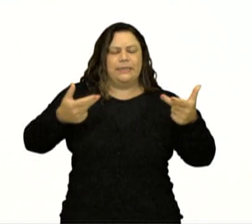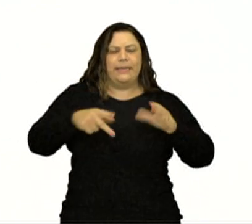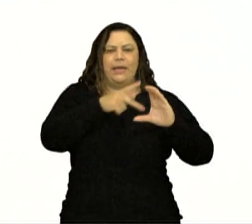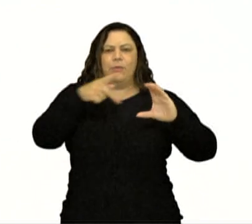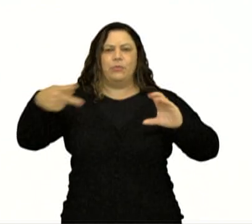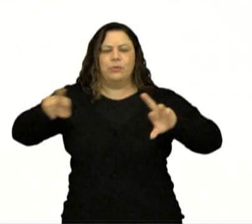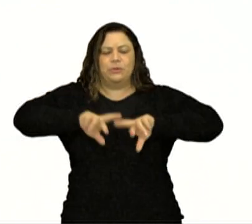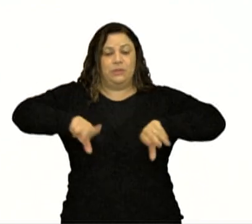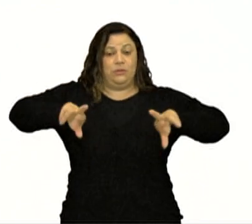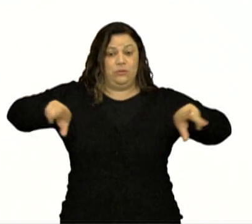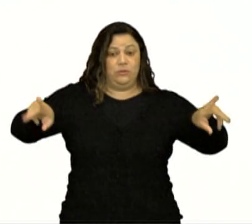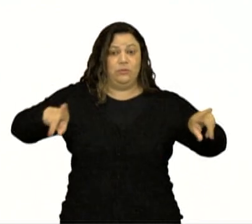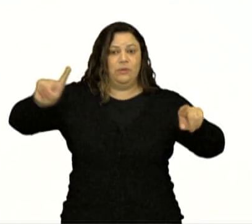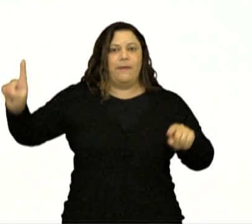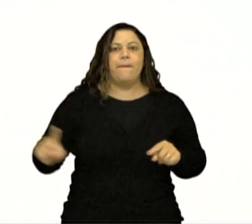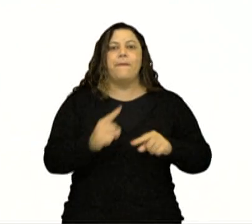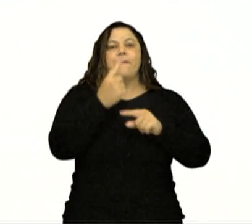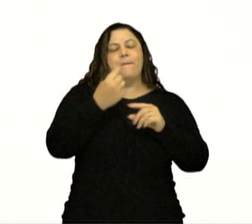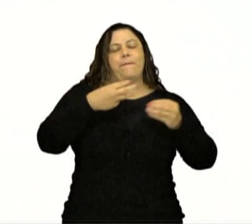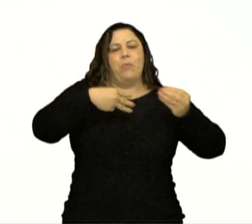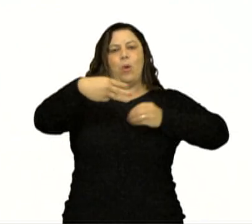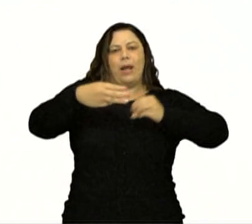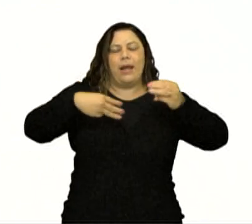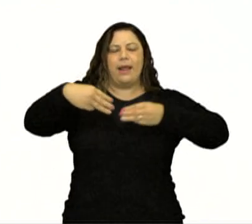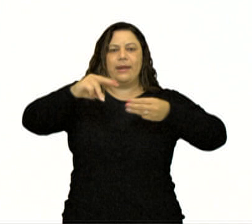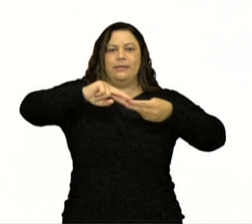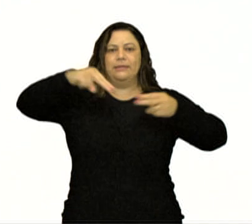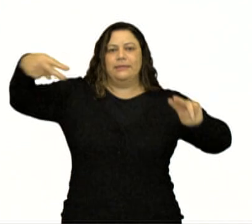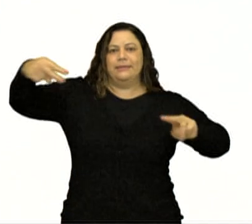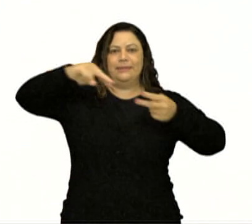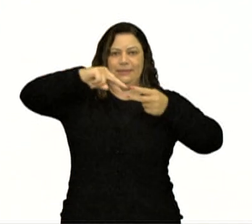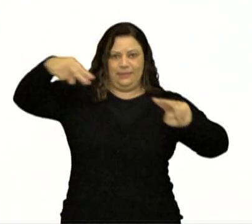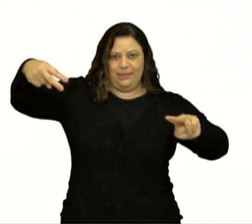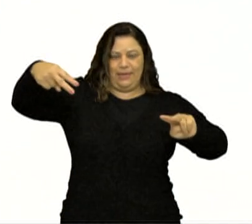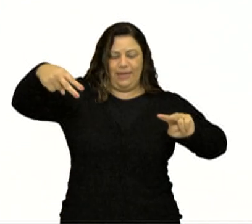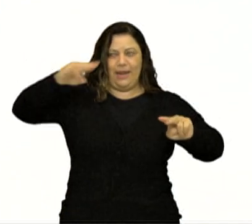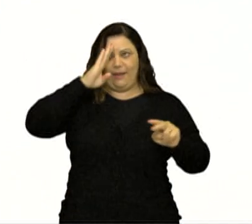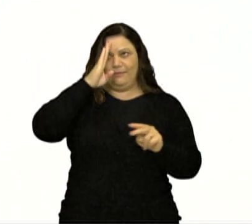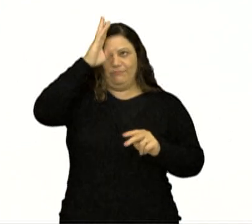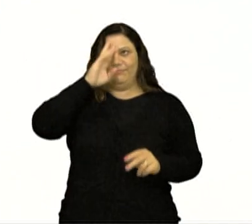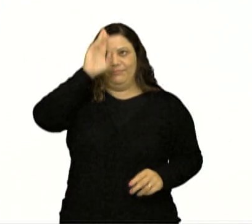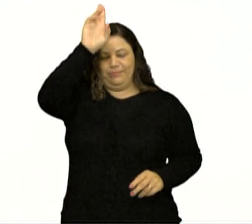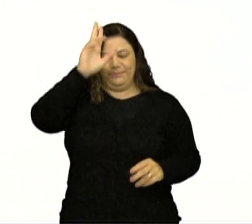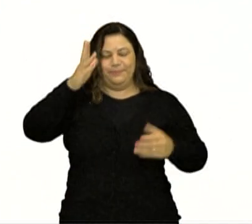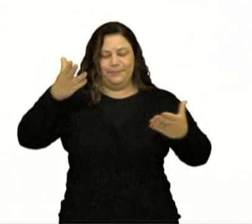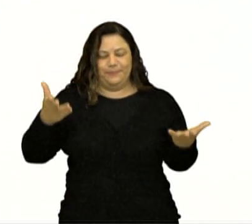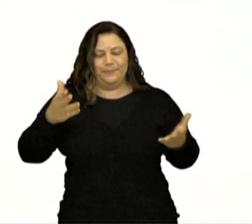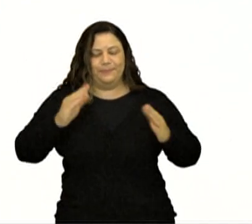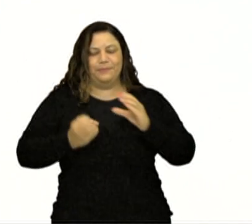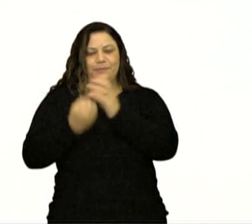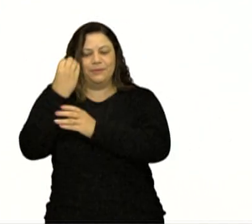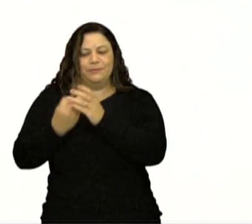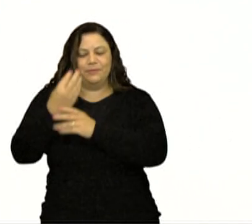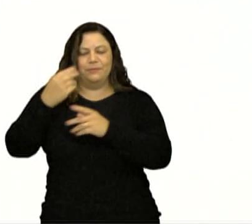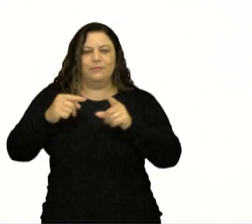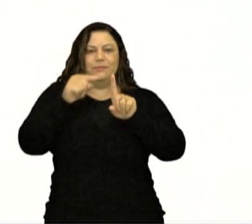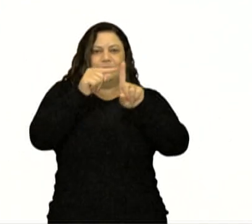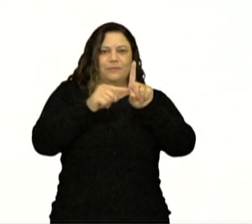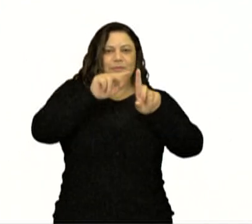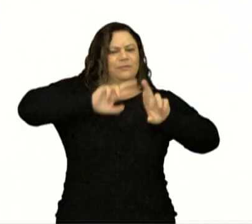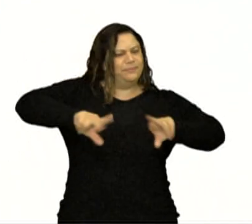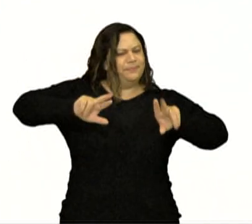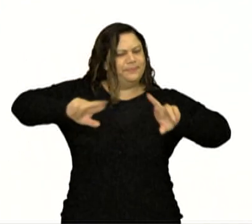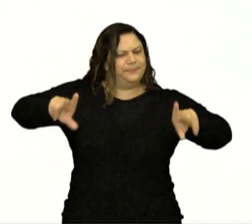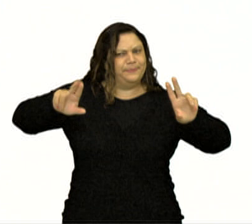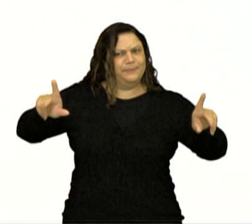diferentes a partir de uma mesma molécula de DNA. A molécula de DNA é a molécula mestra ali que vai produzir diferentes tipos de proteínas, uma